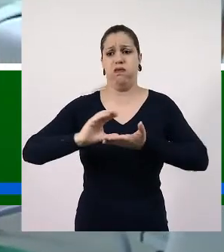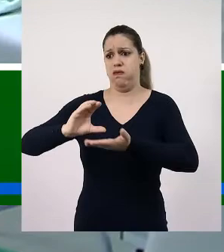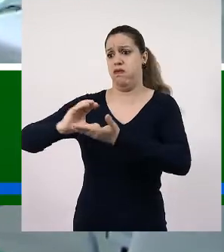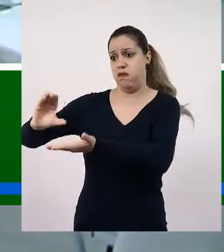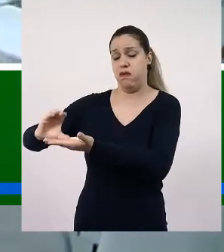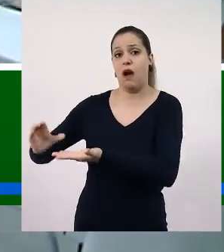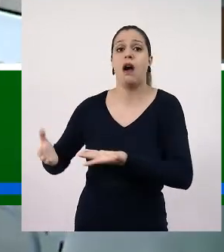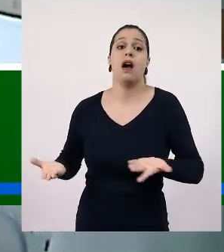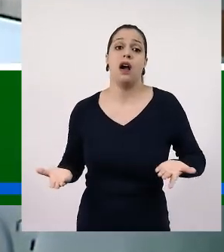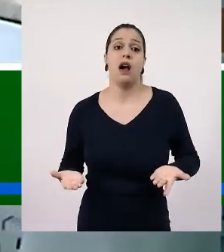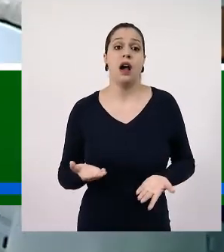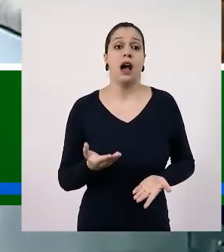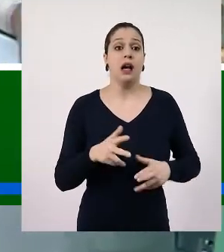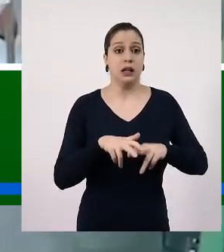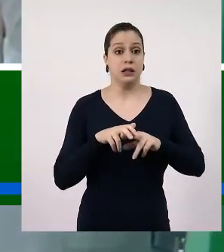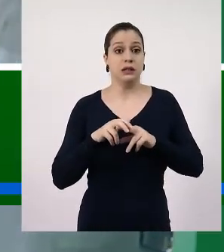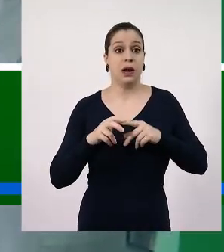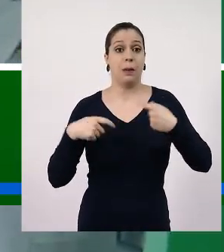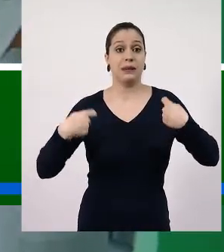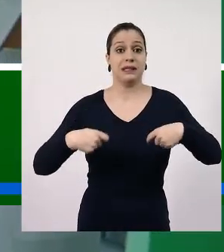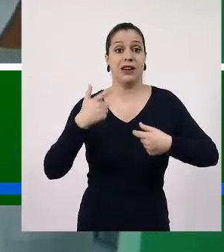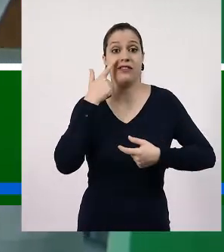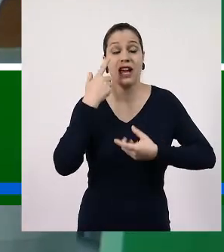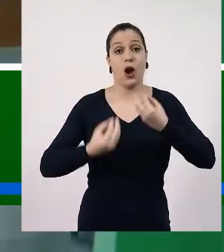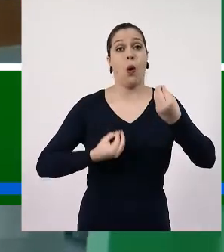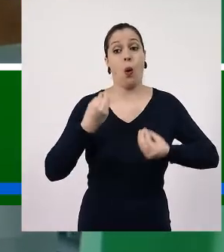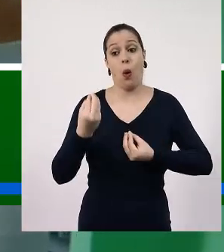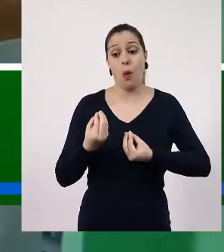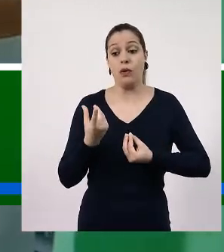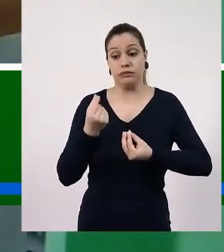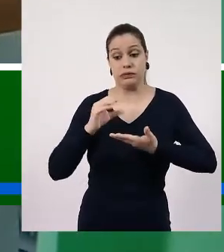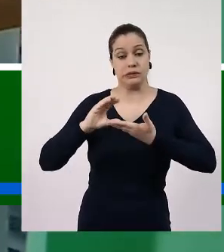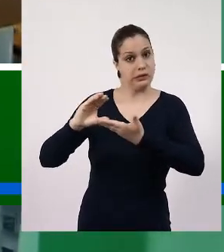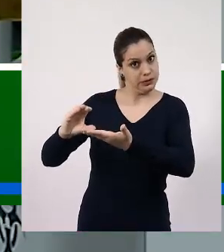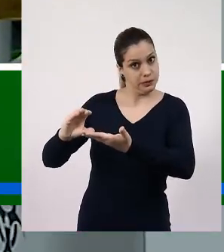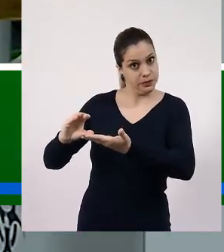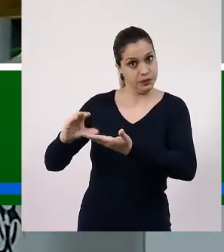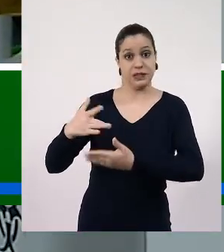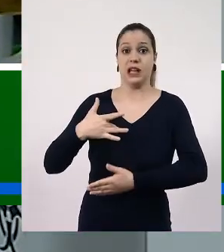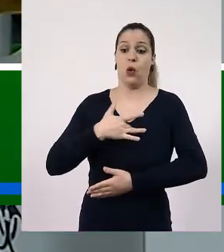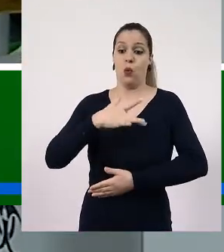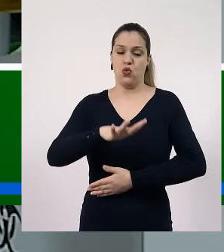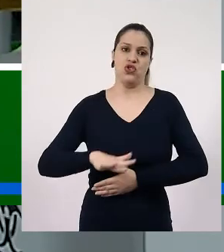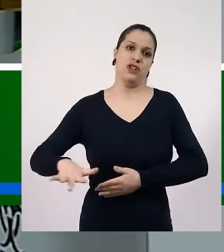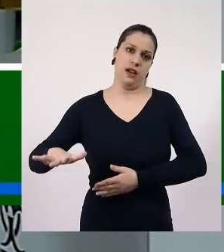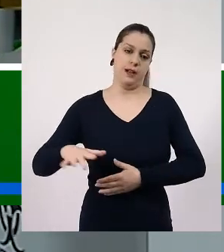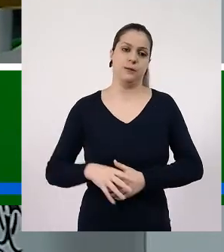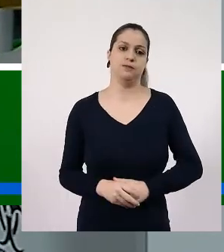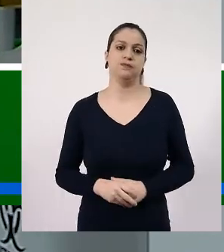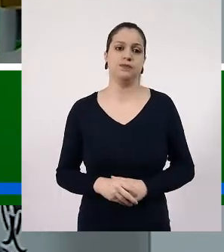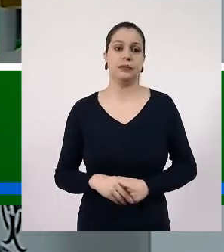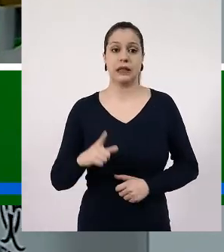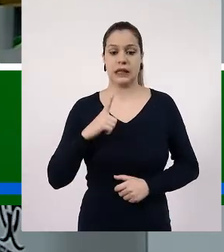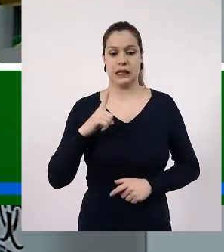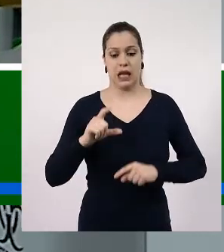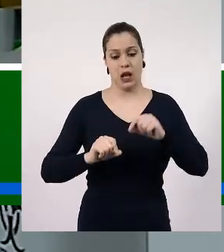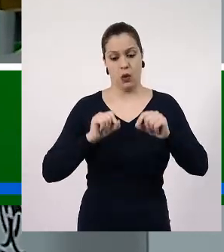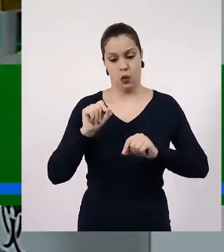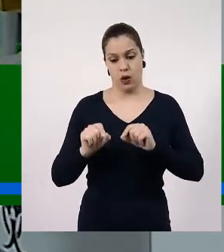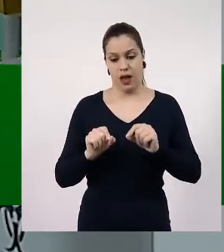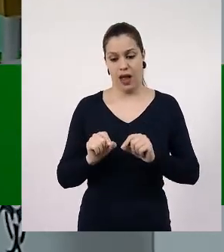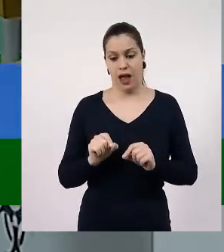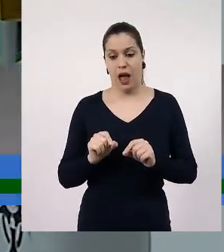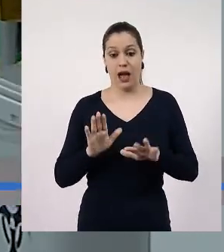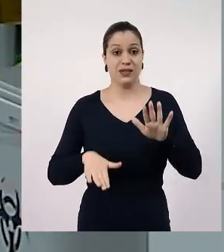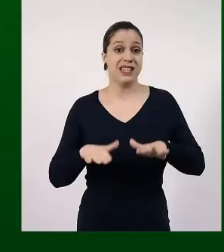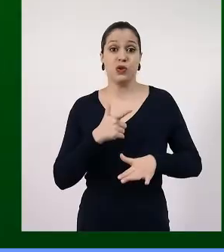gasto maior e precisa aportar recursos nesta pasta. E, às vezes, no orçamento dele, na previsão orçamentária, ele não tinha